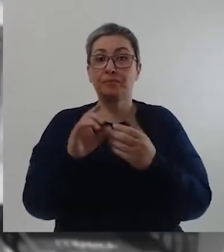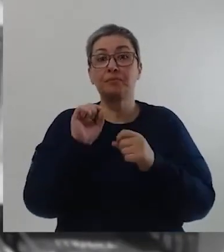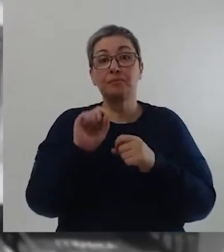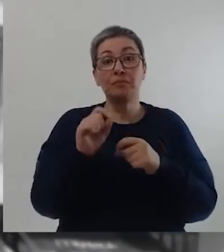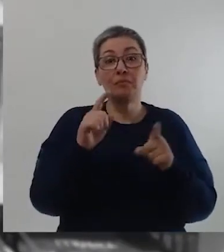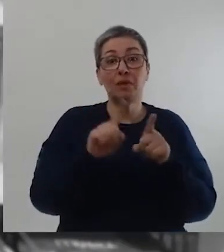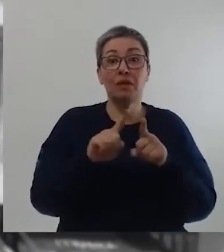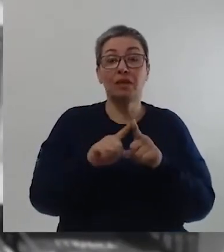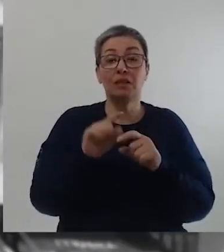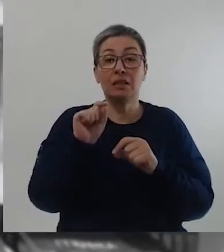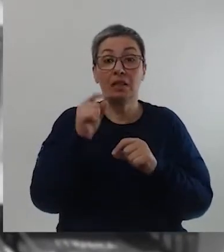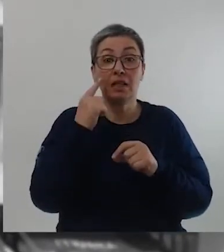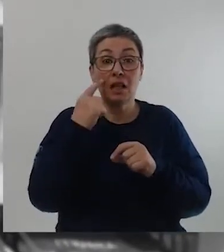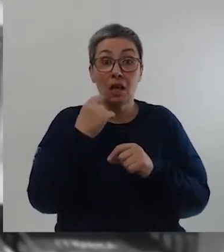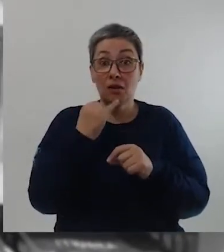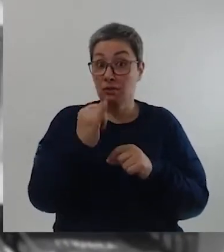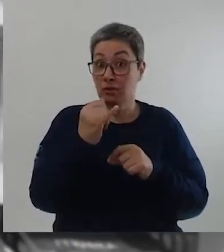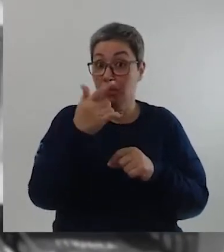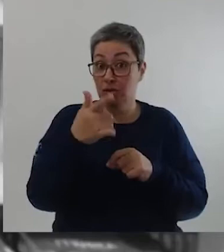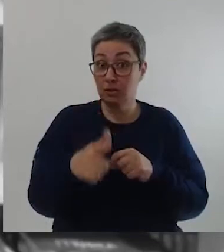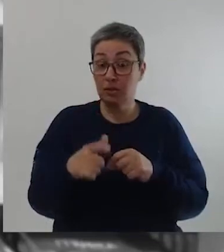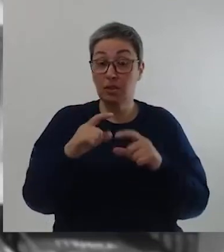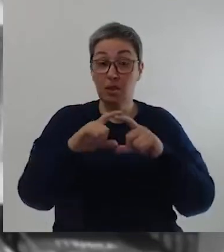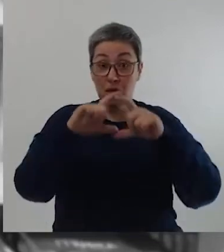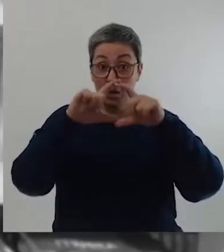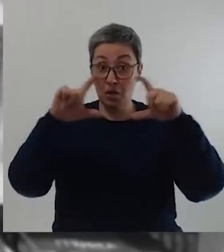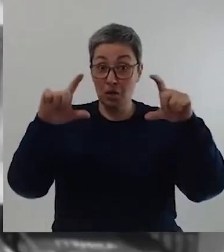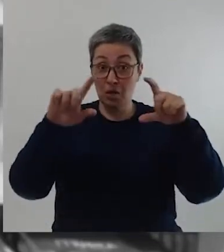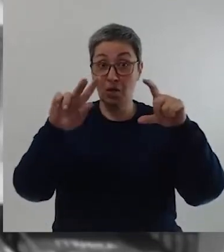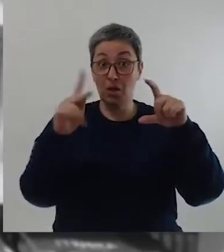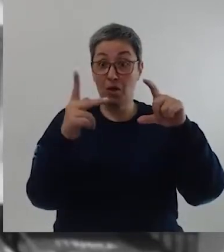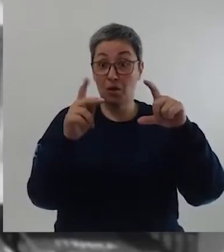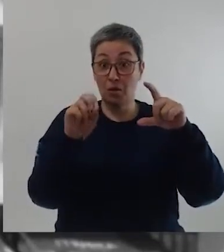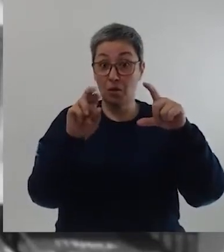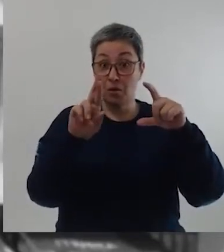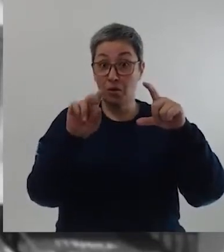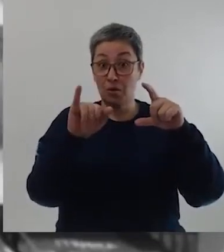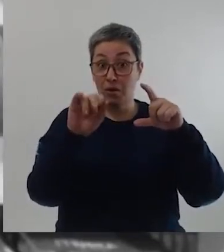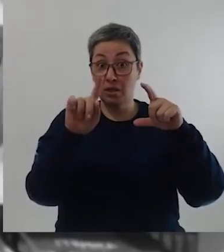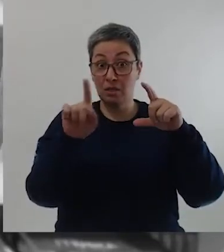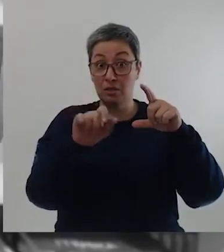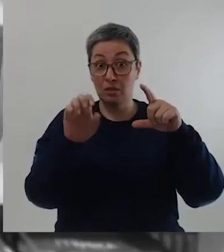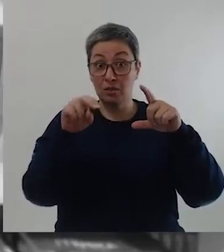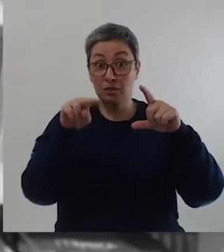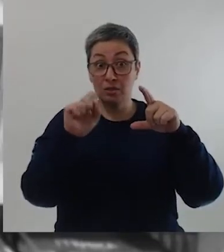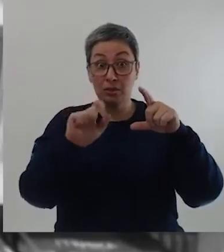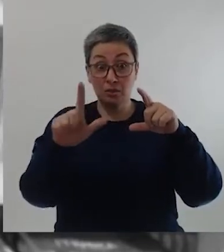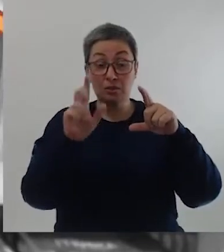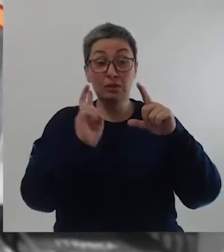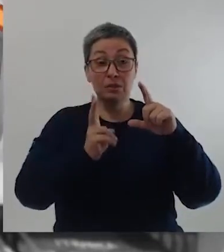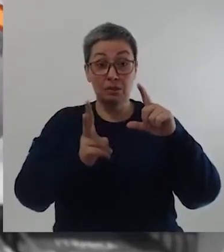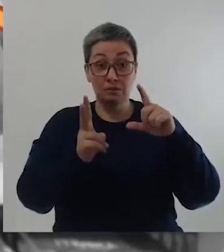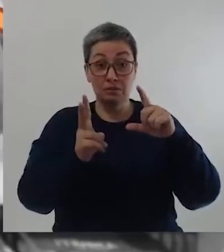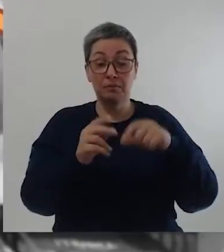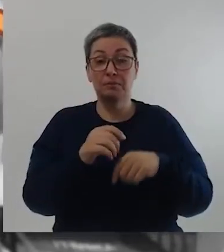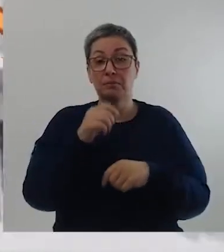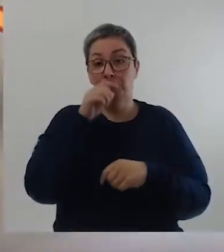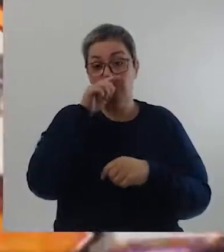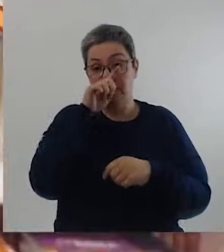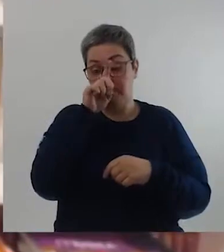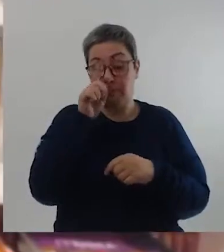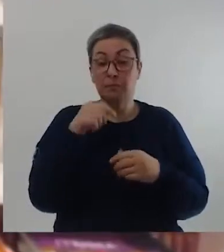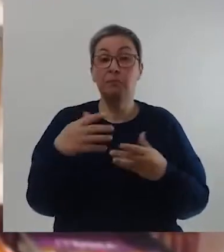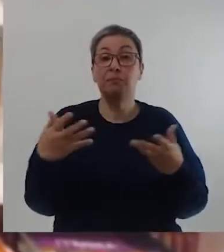só para a gente é afirmar aqui horizontal tá sempre na horizontal